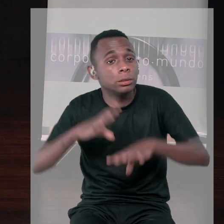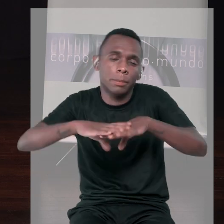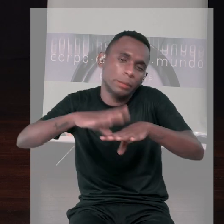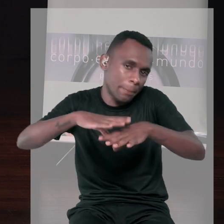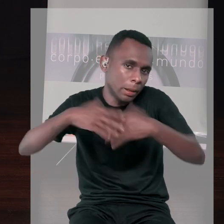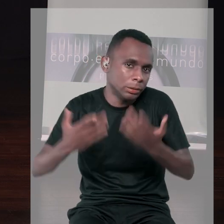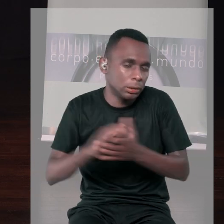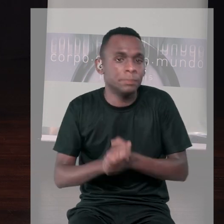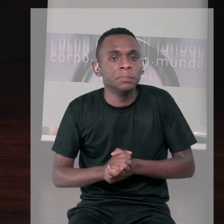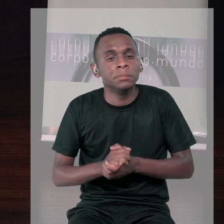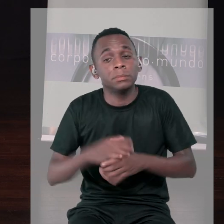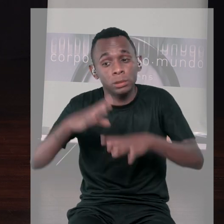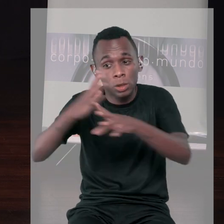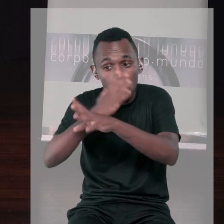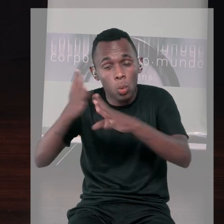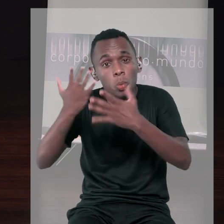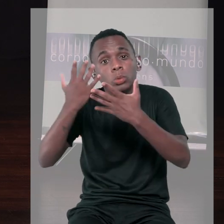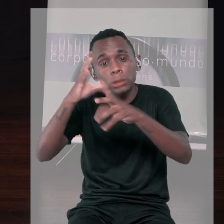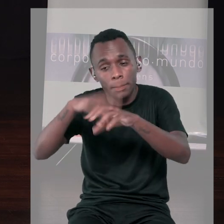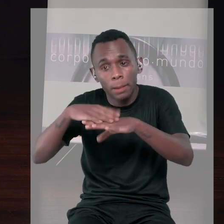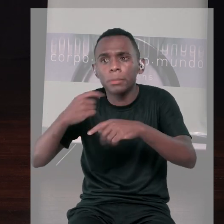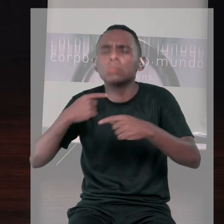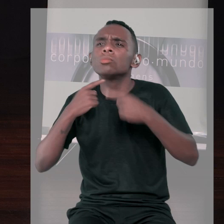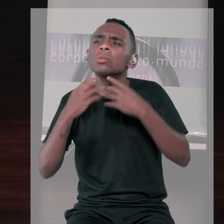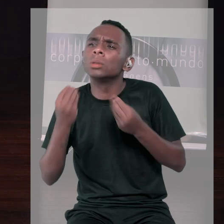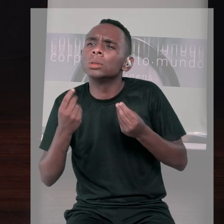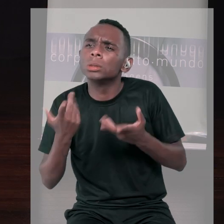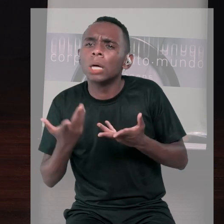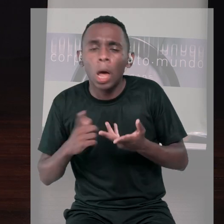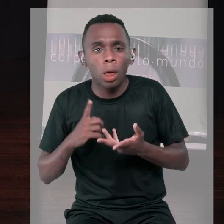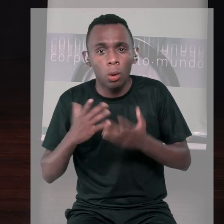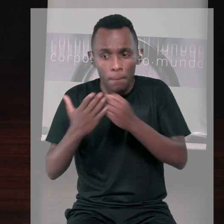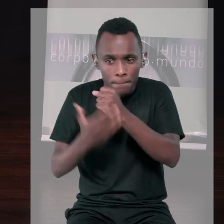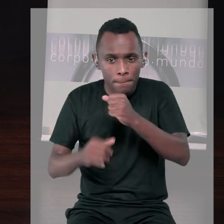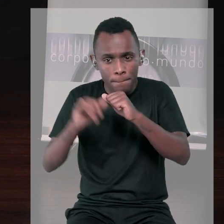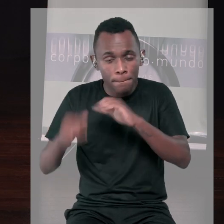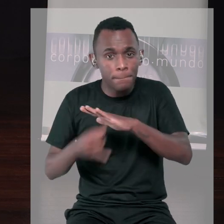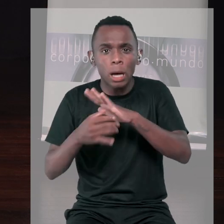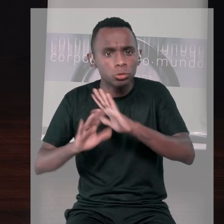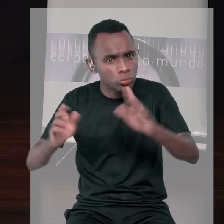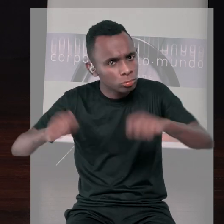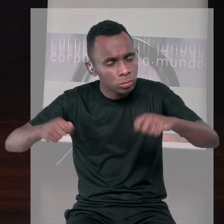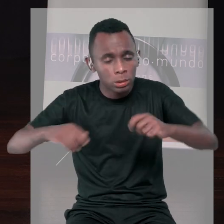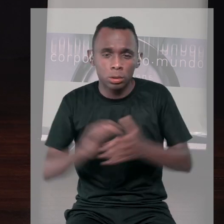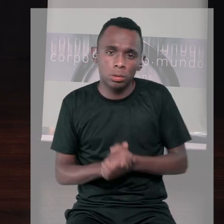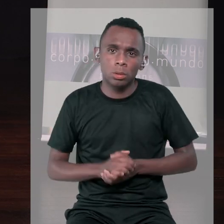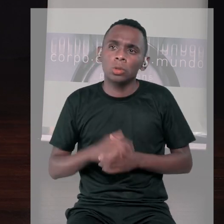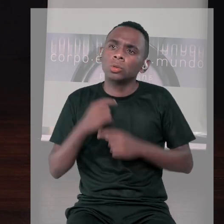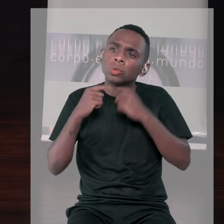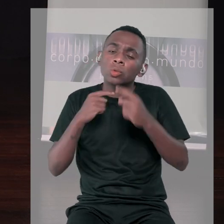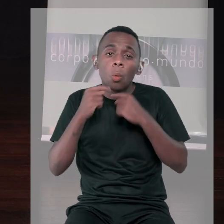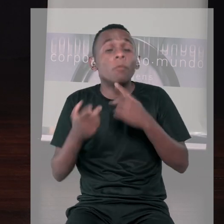prova por dedução. Você não tem jeito de estar abaixo de um axioma, ele não seria axioma. Uma ontologia visa encontrar